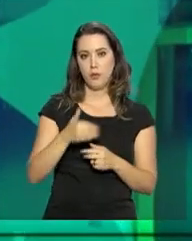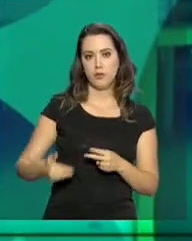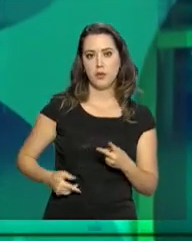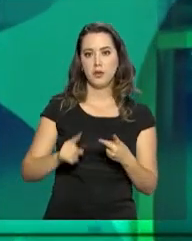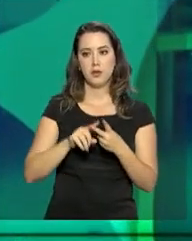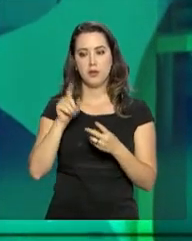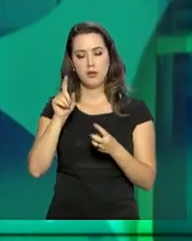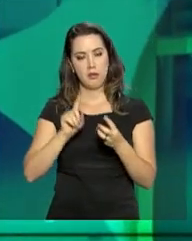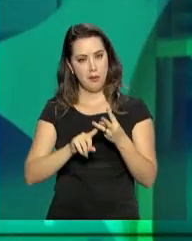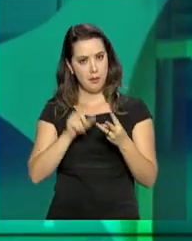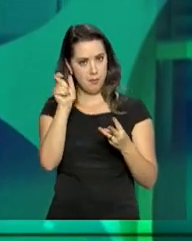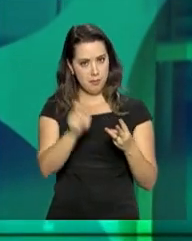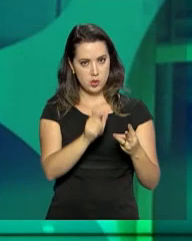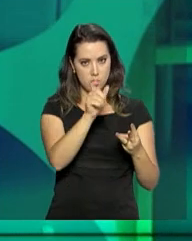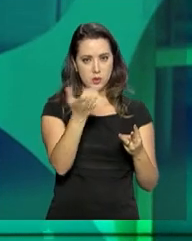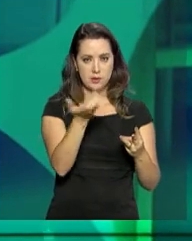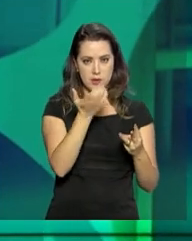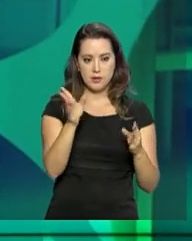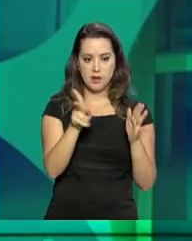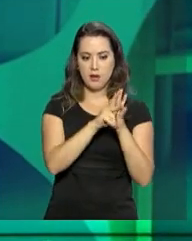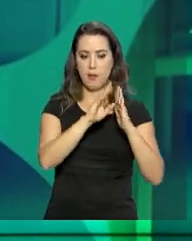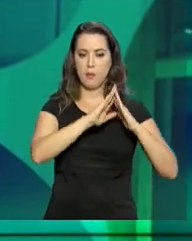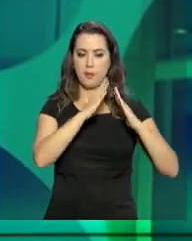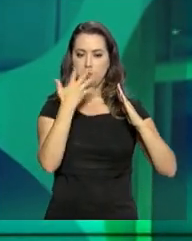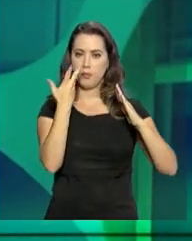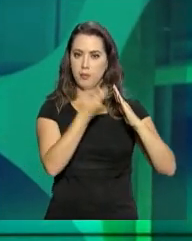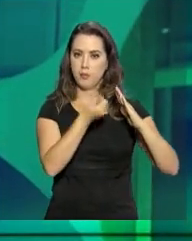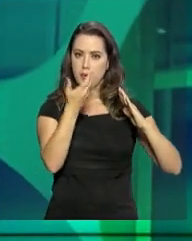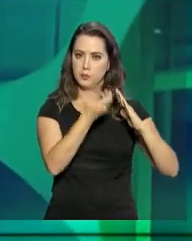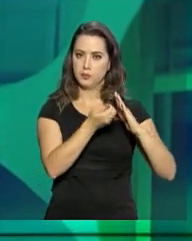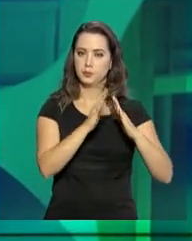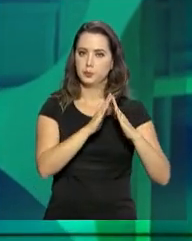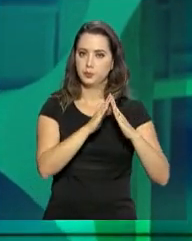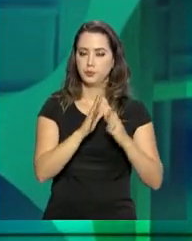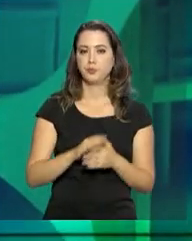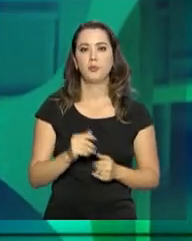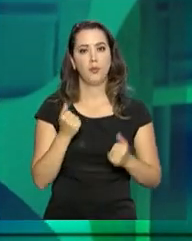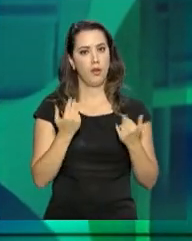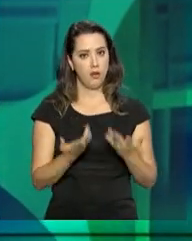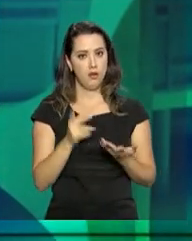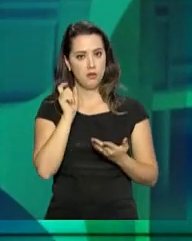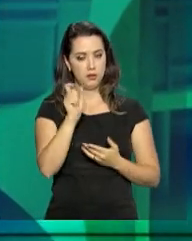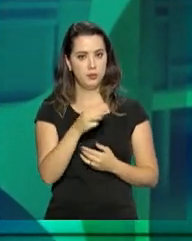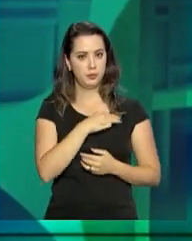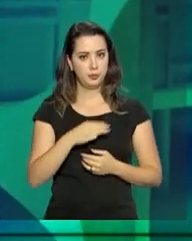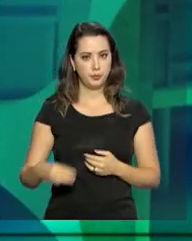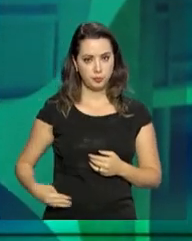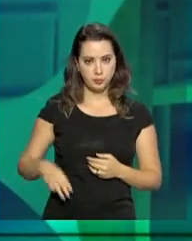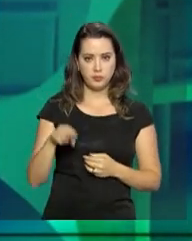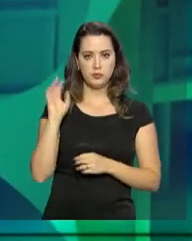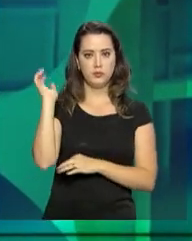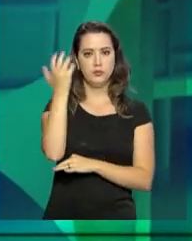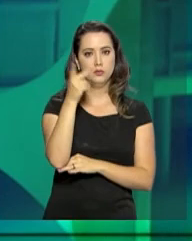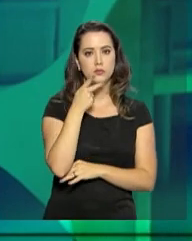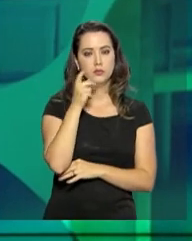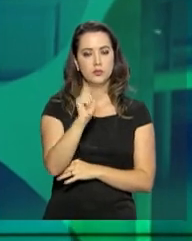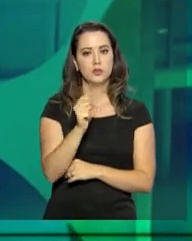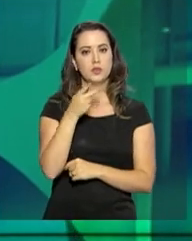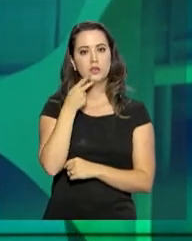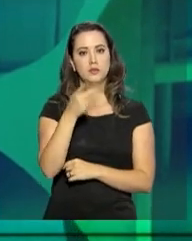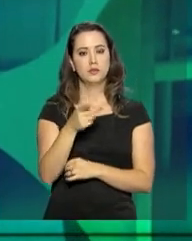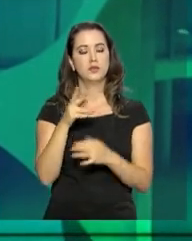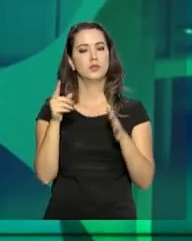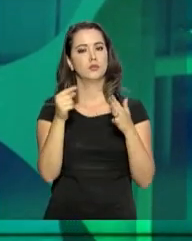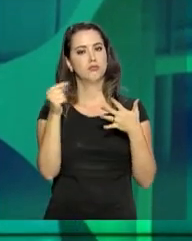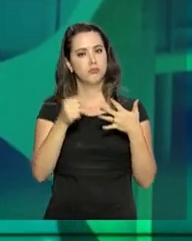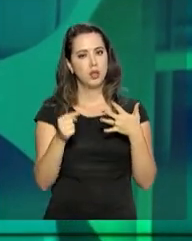físicas que quiserem instalar os equipamentos para geração de energia limpa o ministro do meio ambiente edson duarte afirmou que